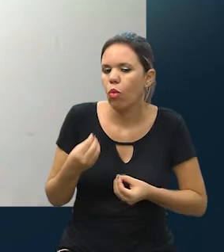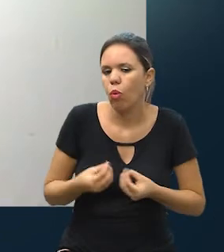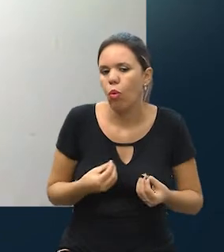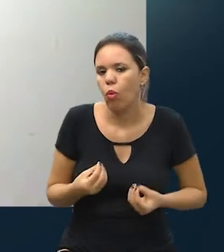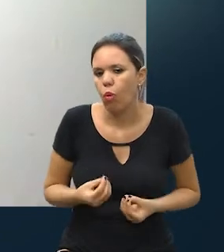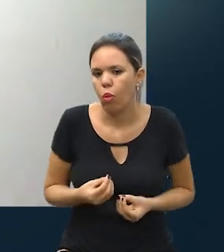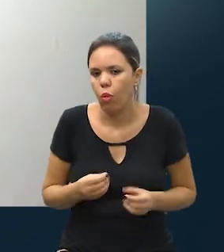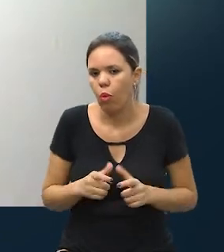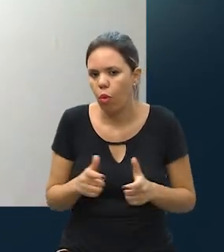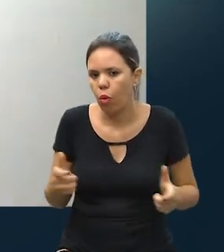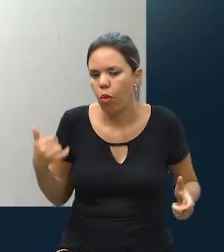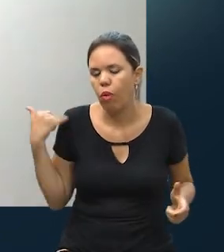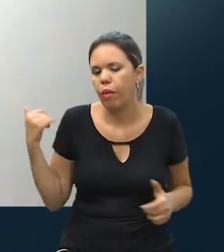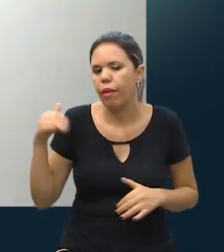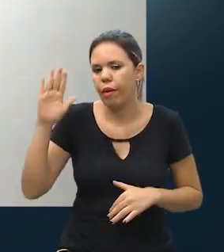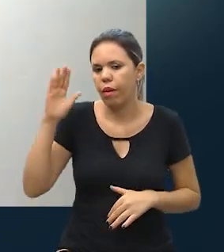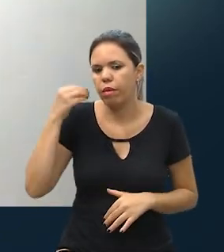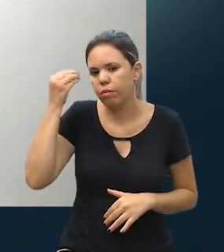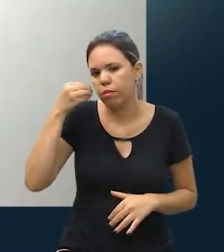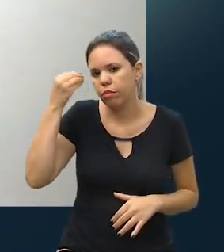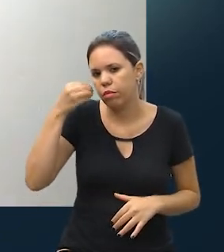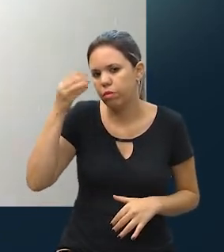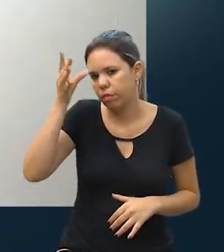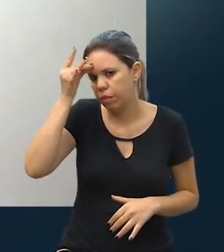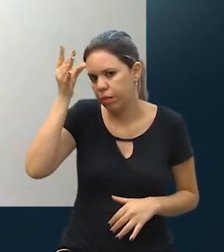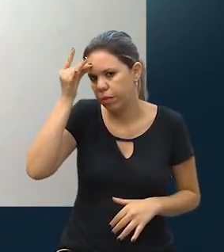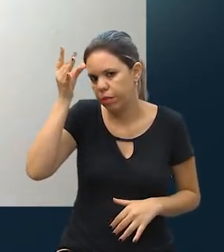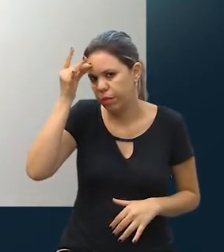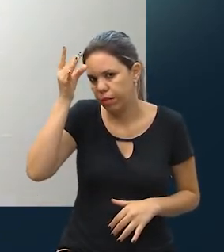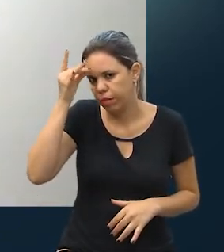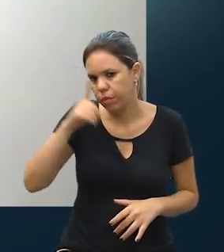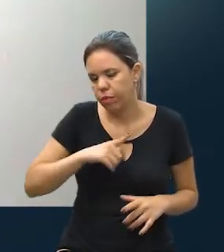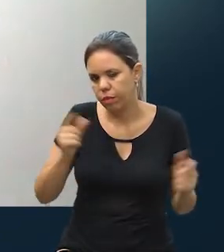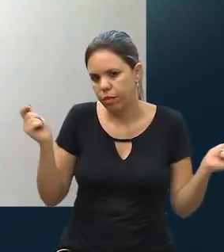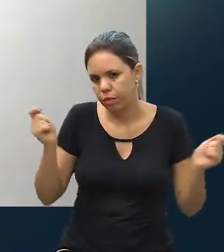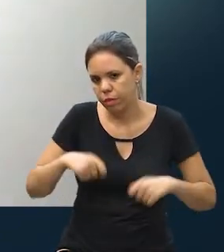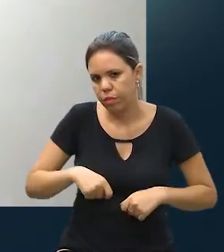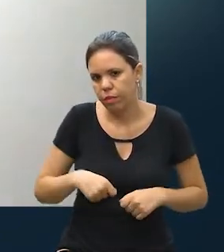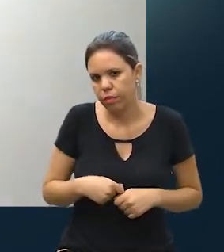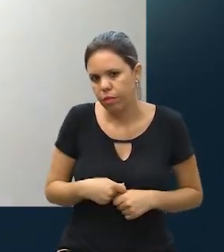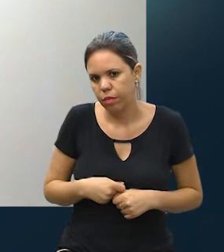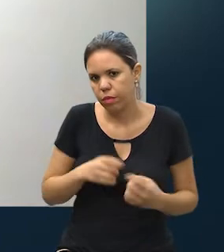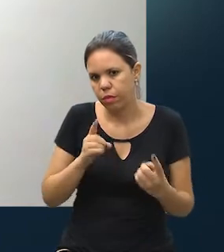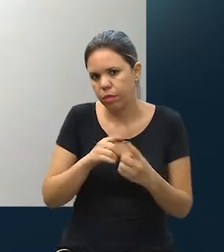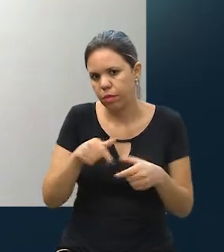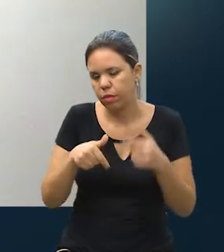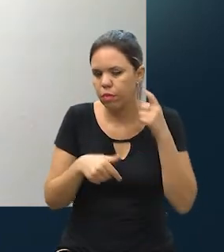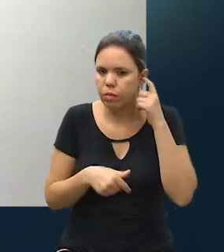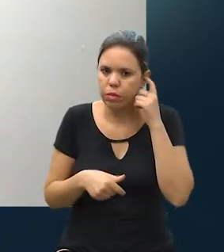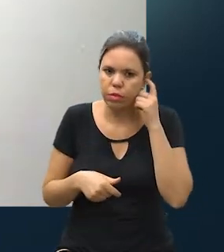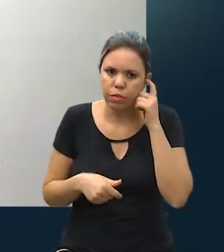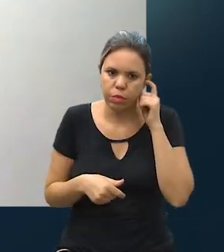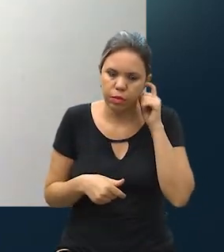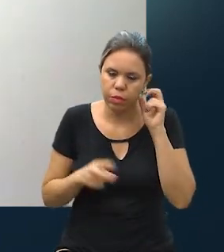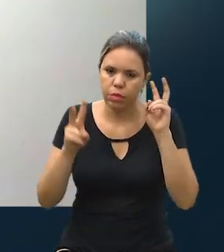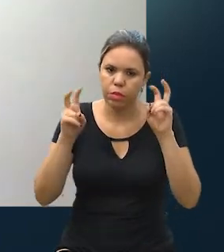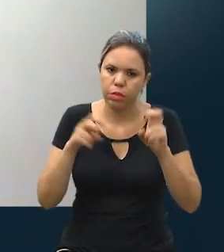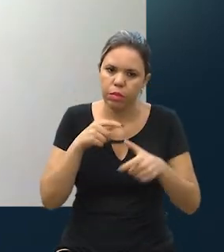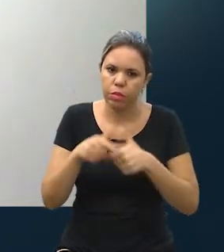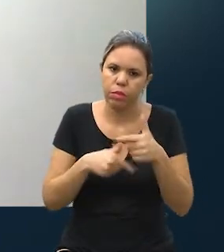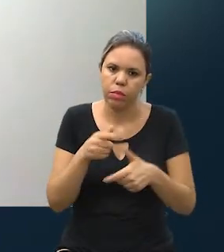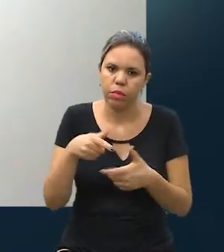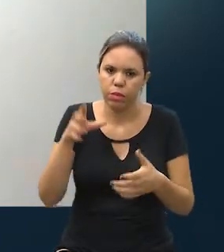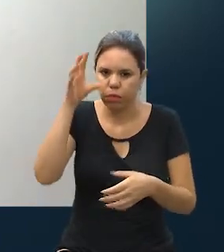o avançar da idade, a experiência adquirida, elas têm condições de prestar serviços relacionados àquilo